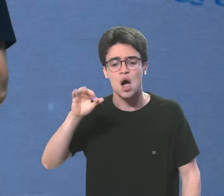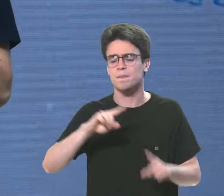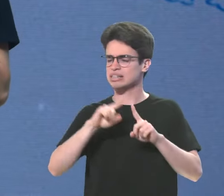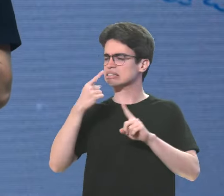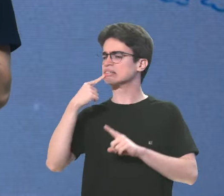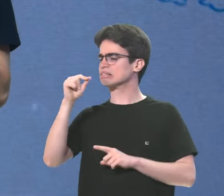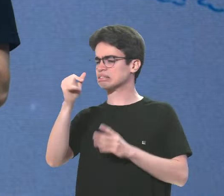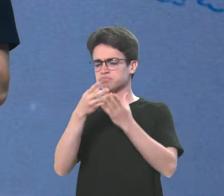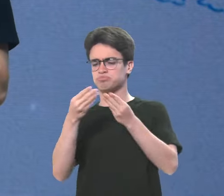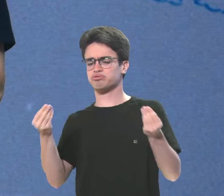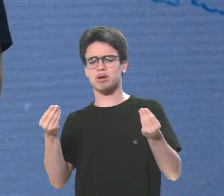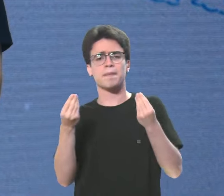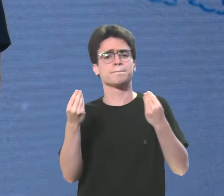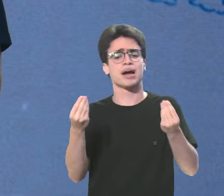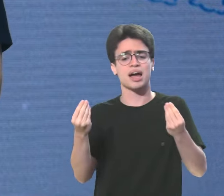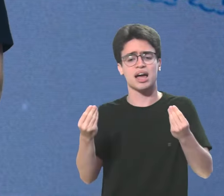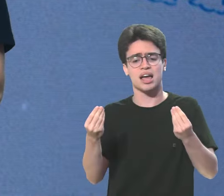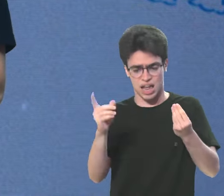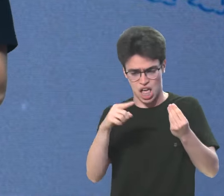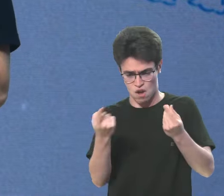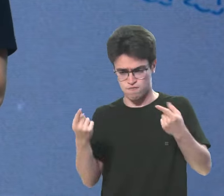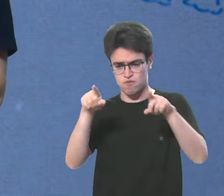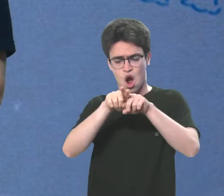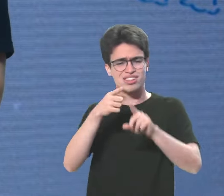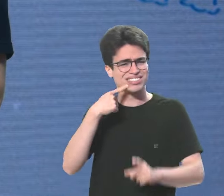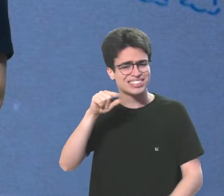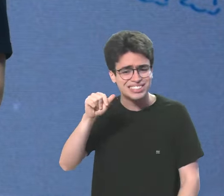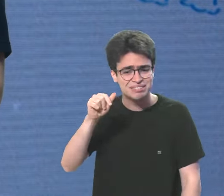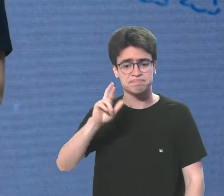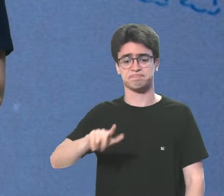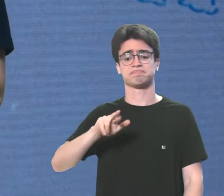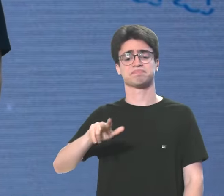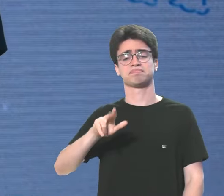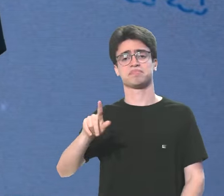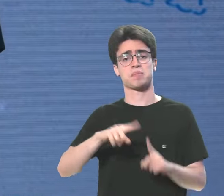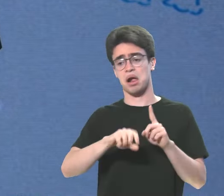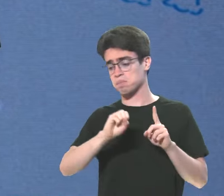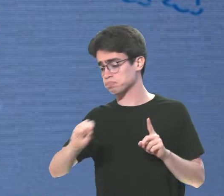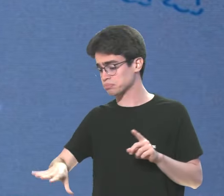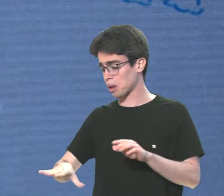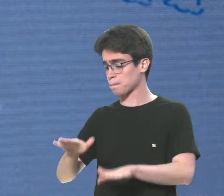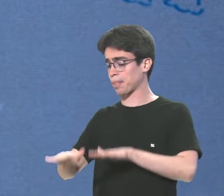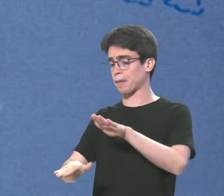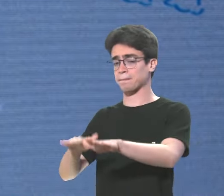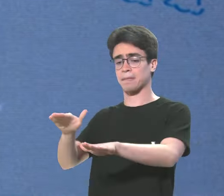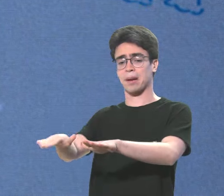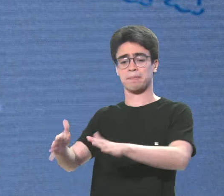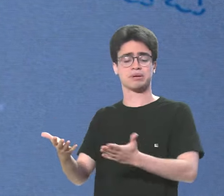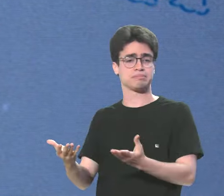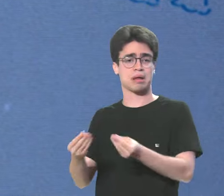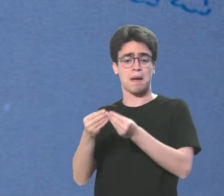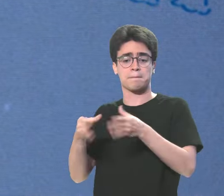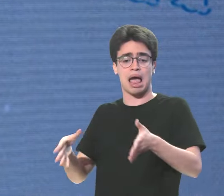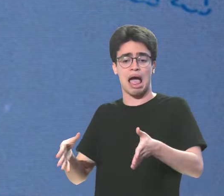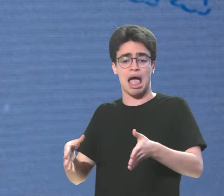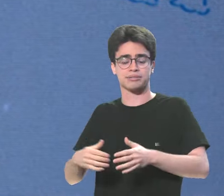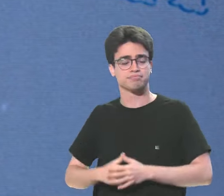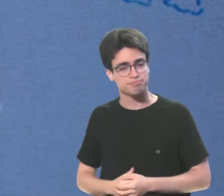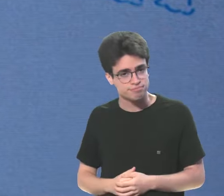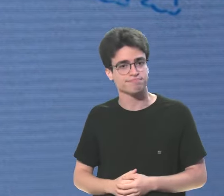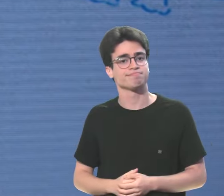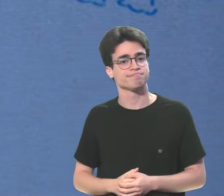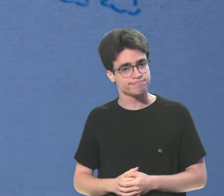servirá é possível torná-lo salgado outra vez será jogado fora e pisado pelos que passam pois já não serve para